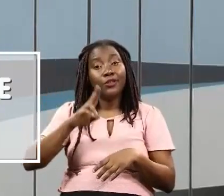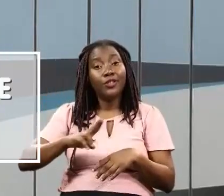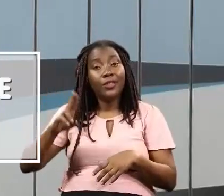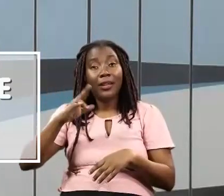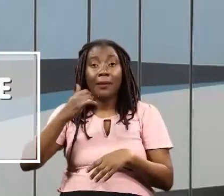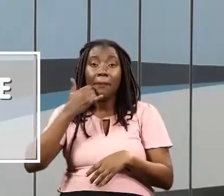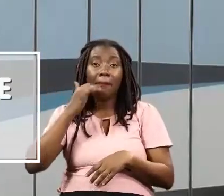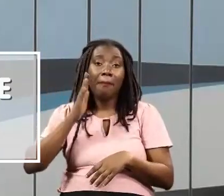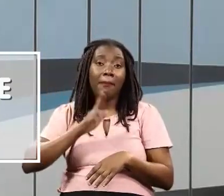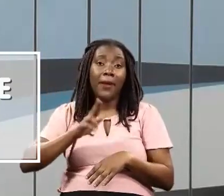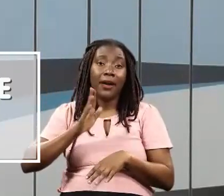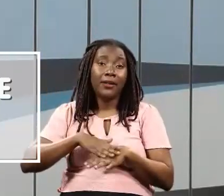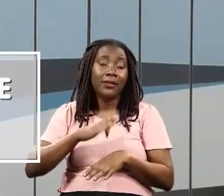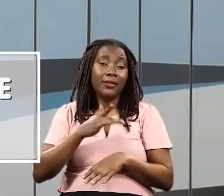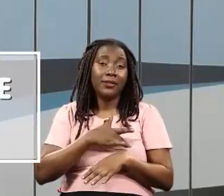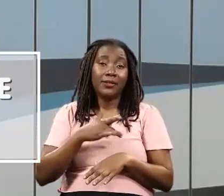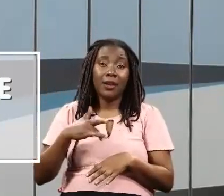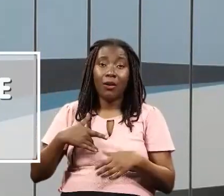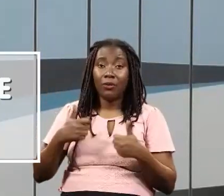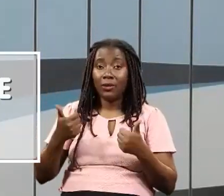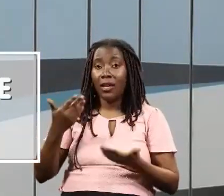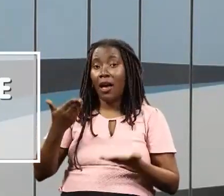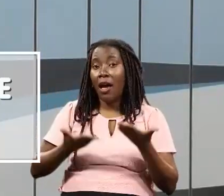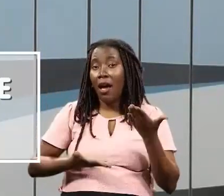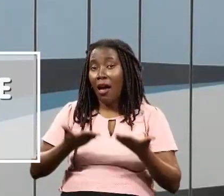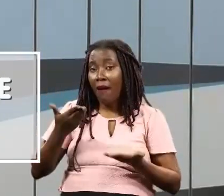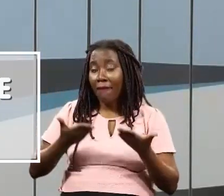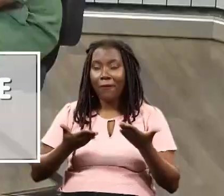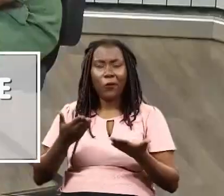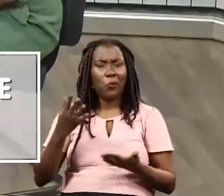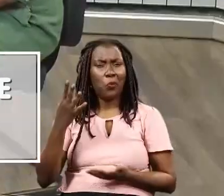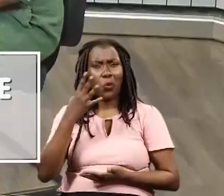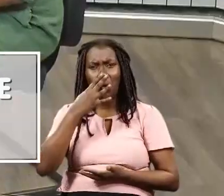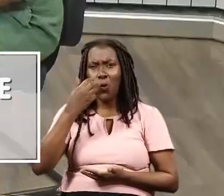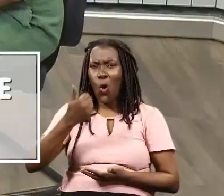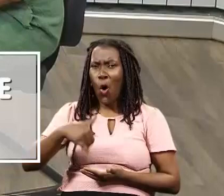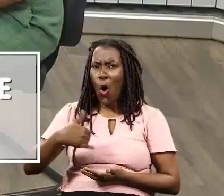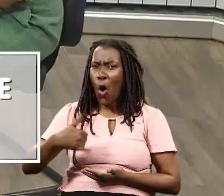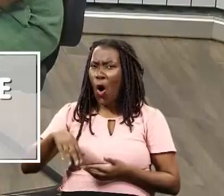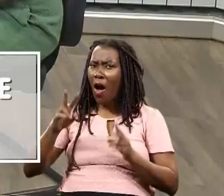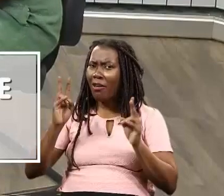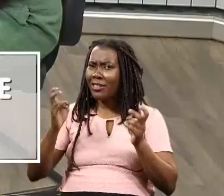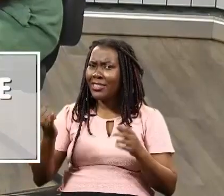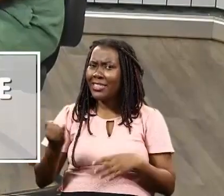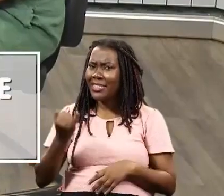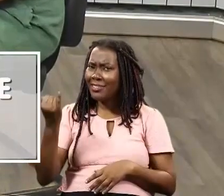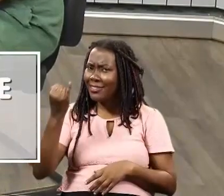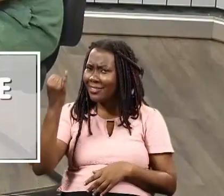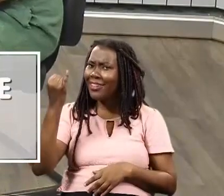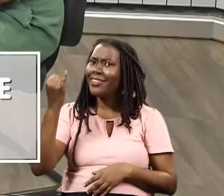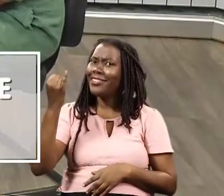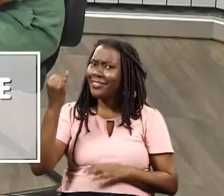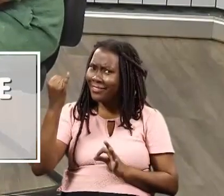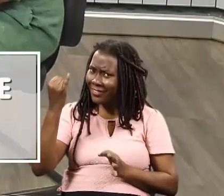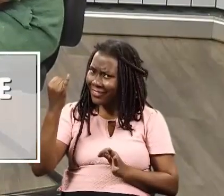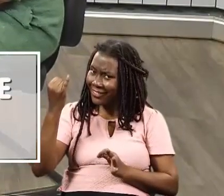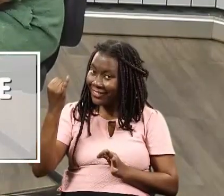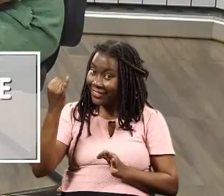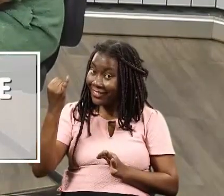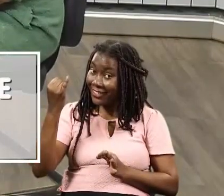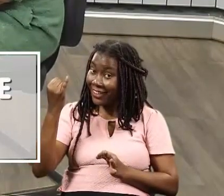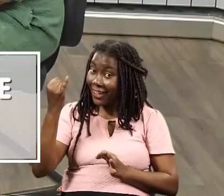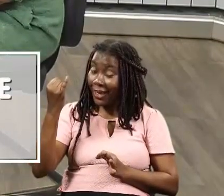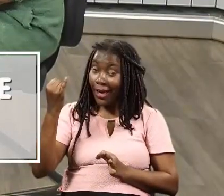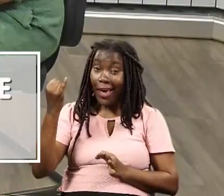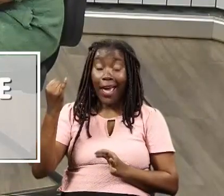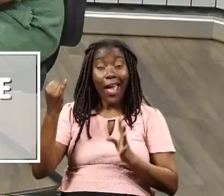mais saudável, né? Para ter esse equilíbrio. Nossa, que assunto importante, né? E e